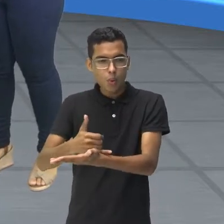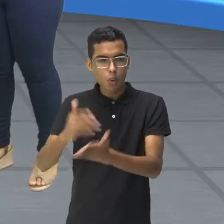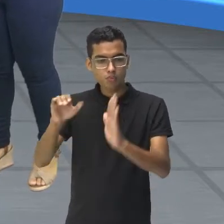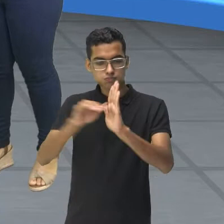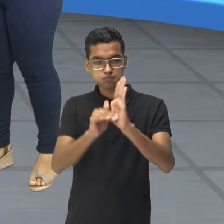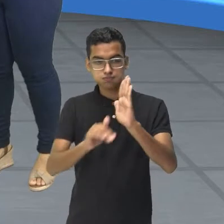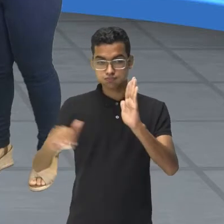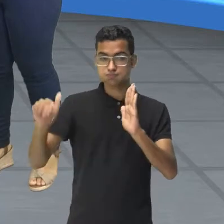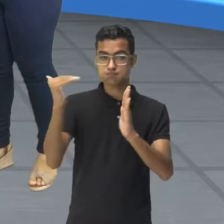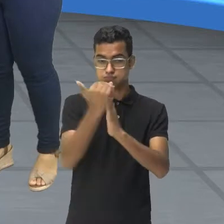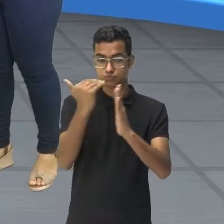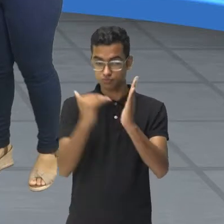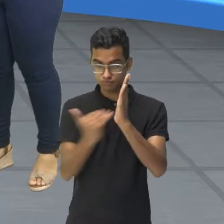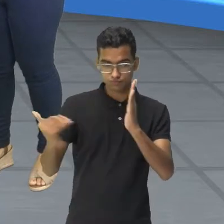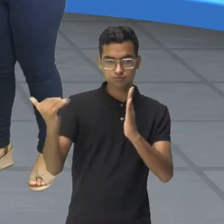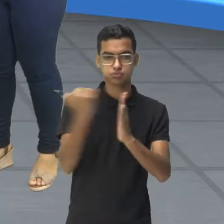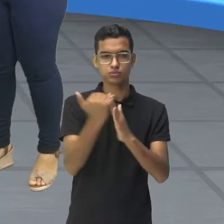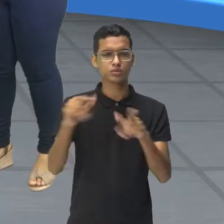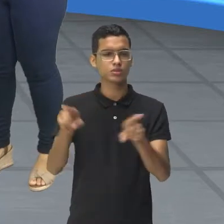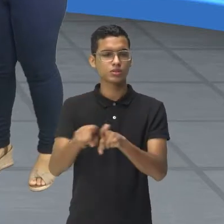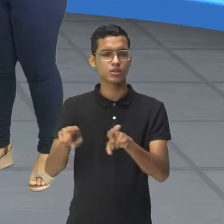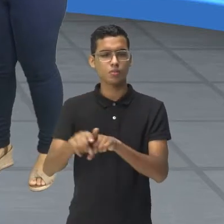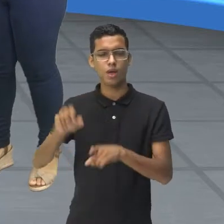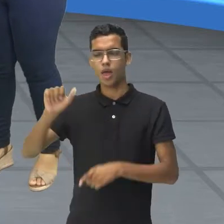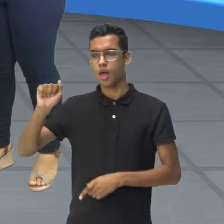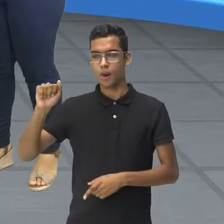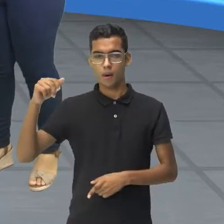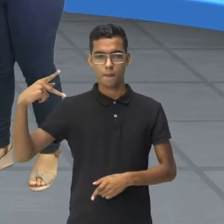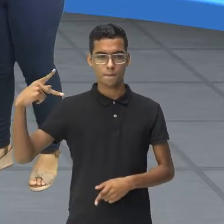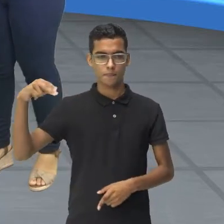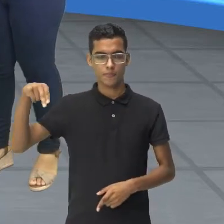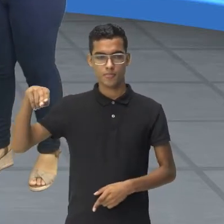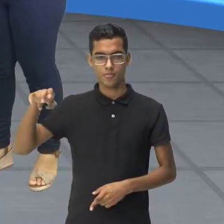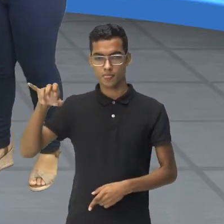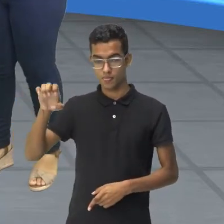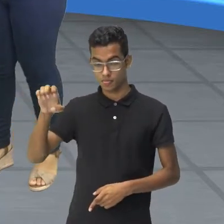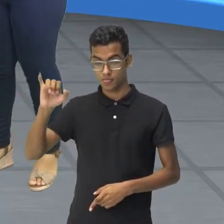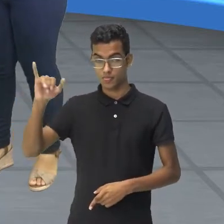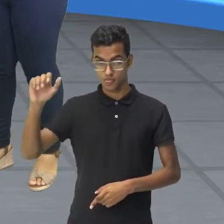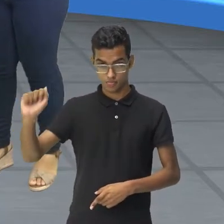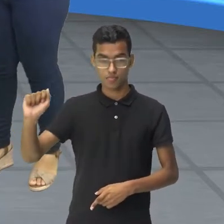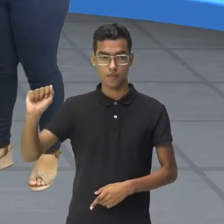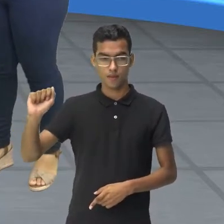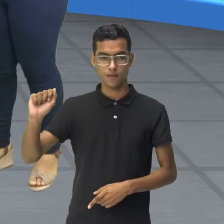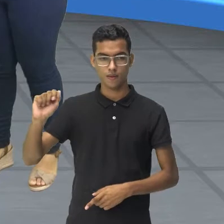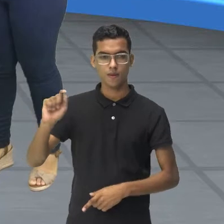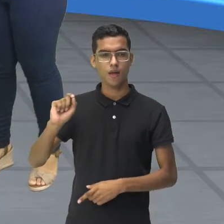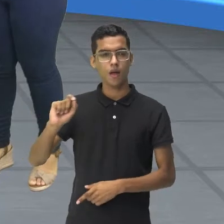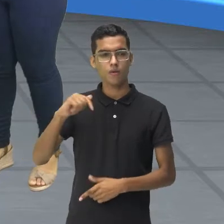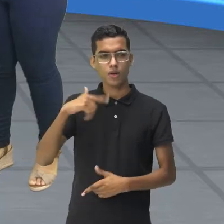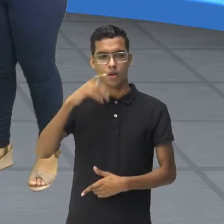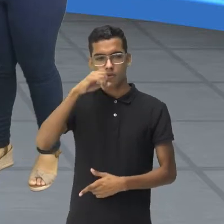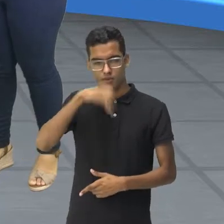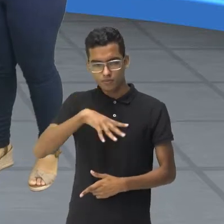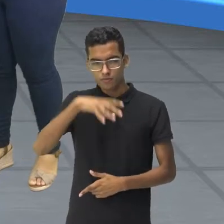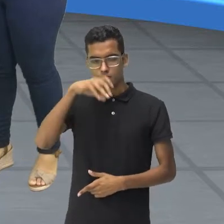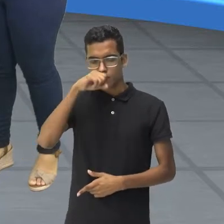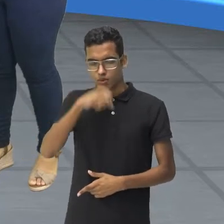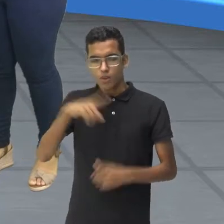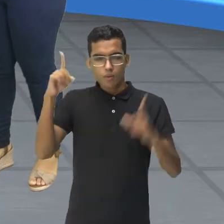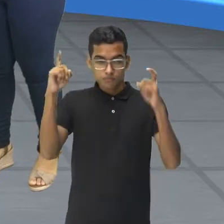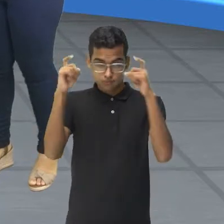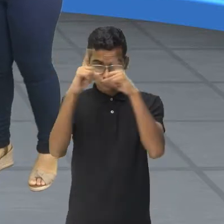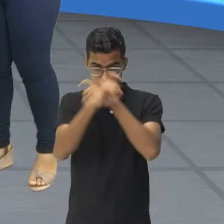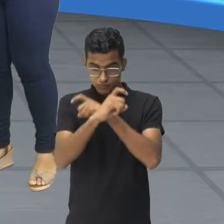apneia obstrutiva do sono, ou seja, fechou a respiração ali, a pessoa não está respirando, tá? O tabagismo e o